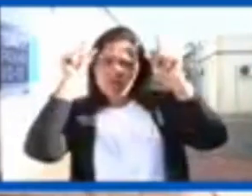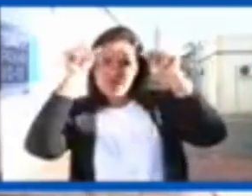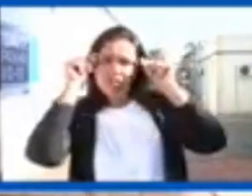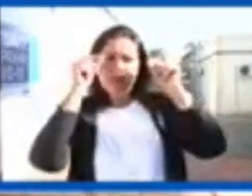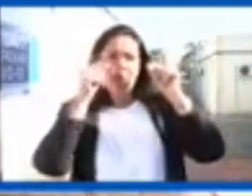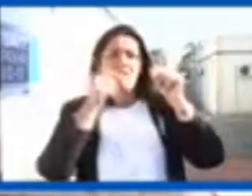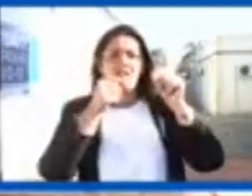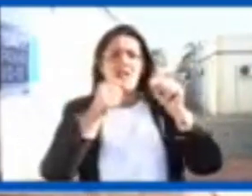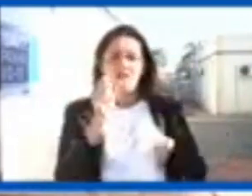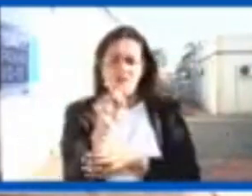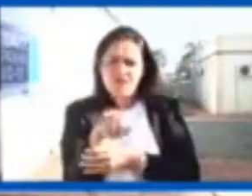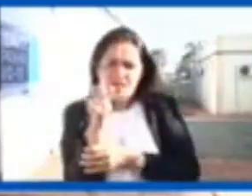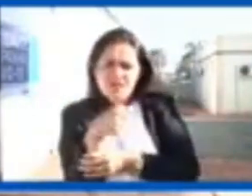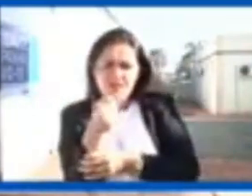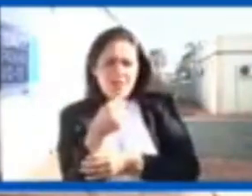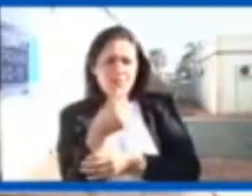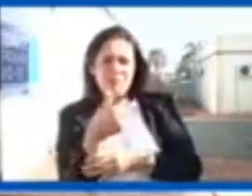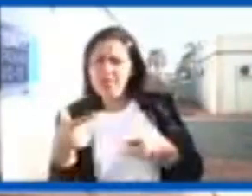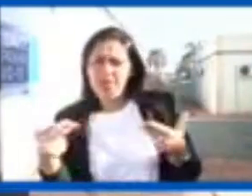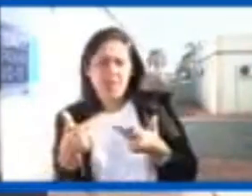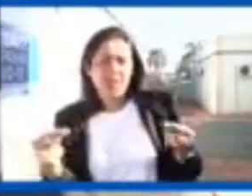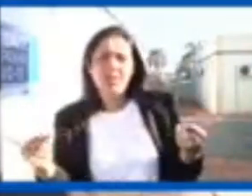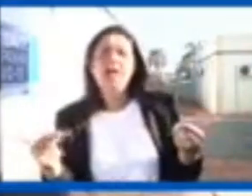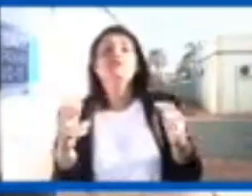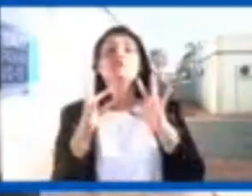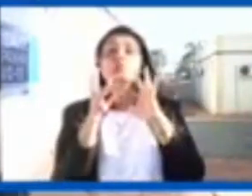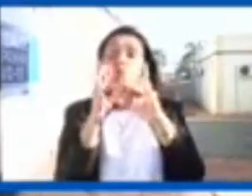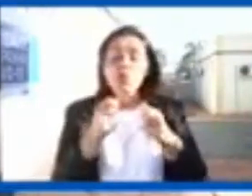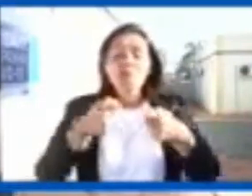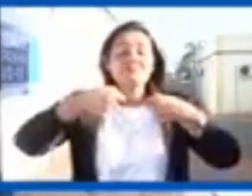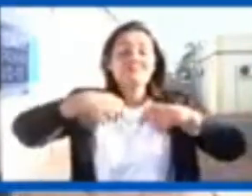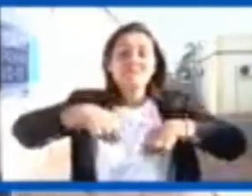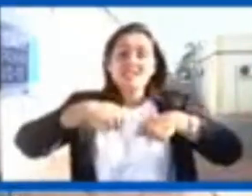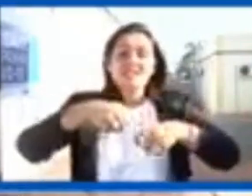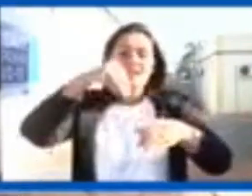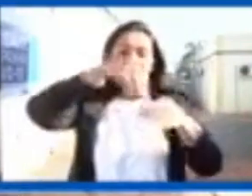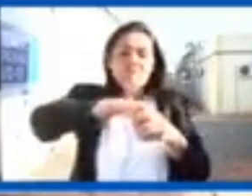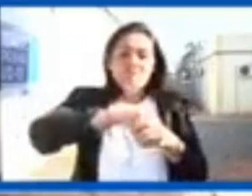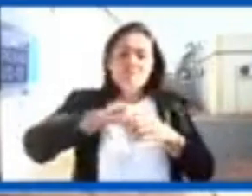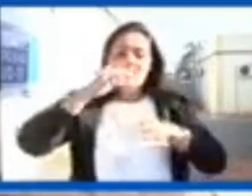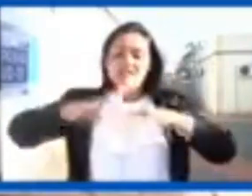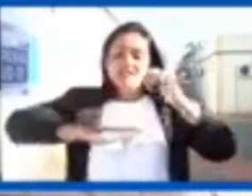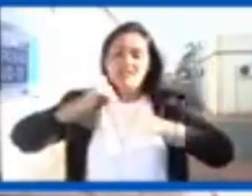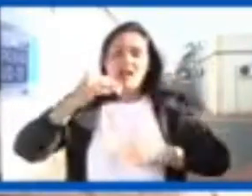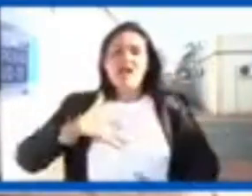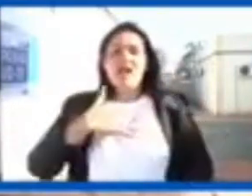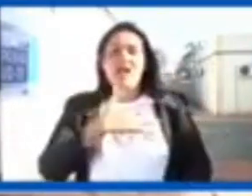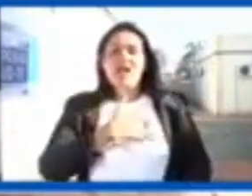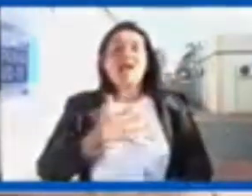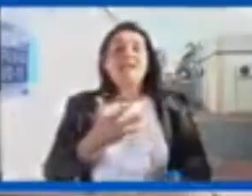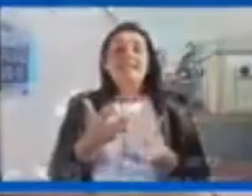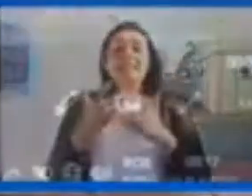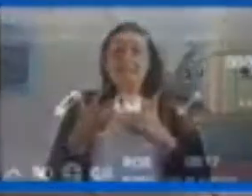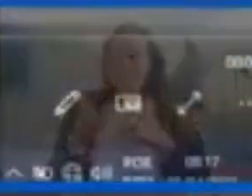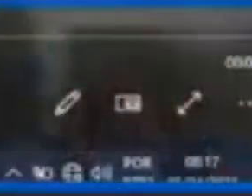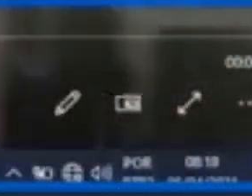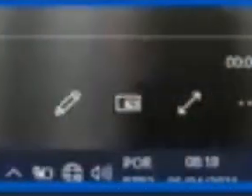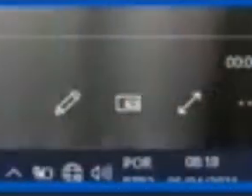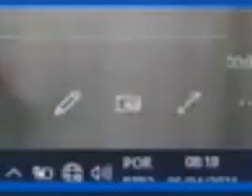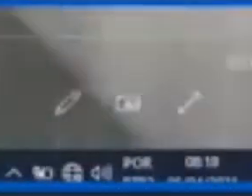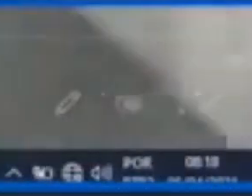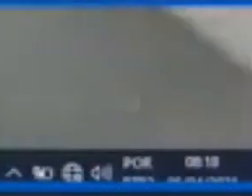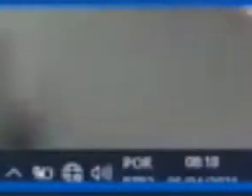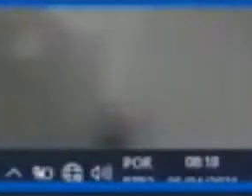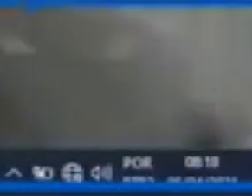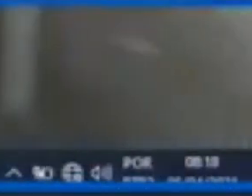o fisioterapeuta nutricionista todos envolvidos na área da saúde ele quer sempre assistir